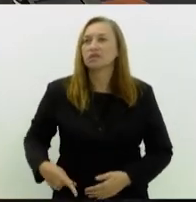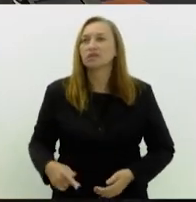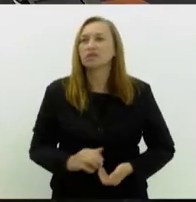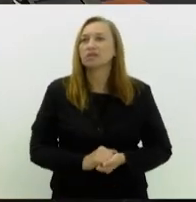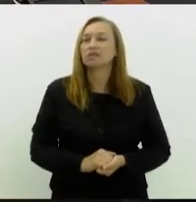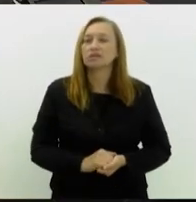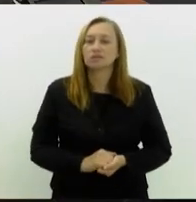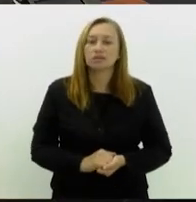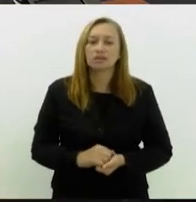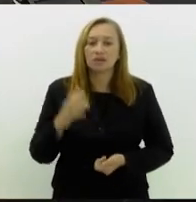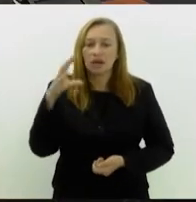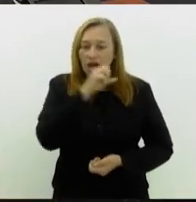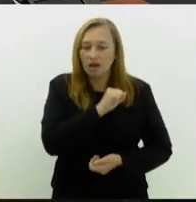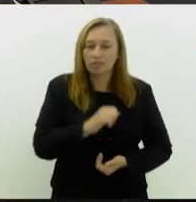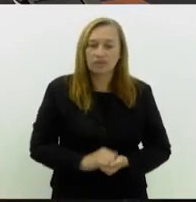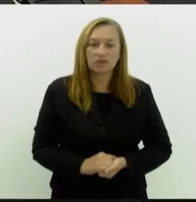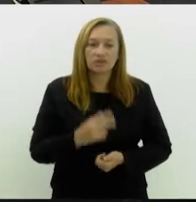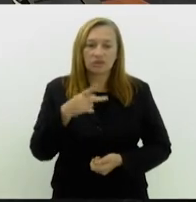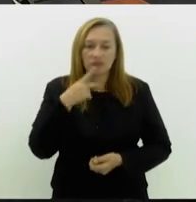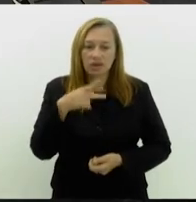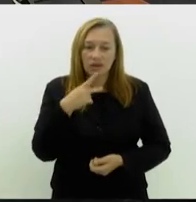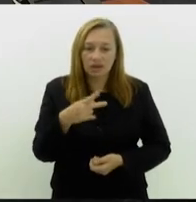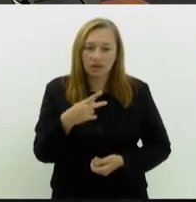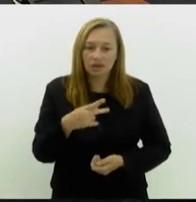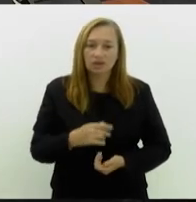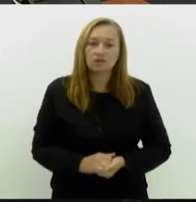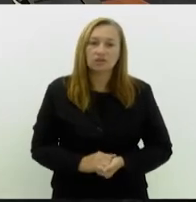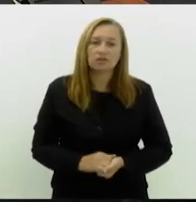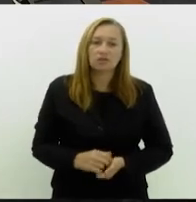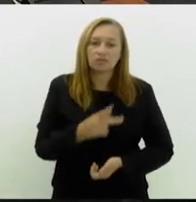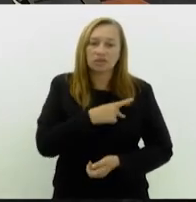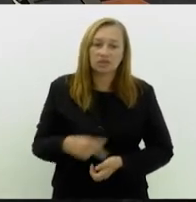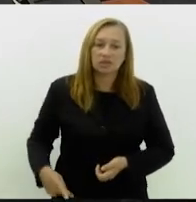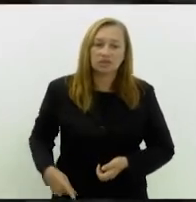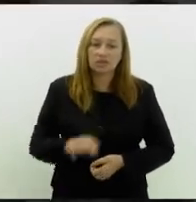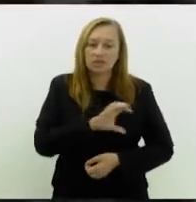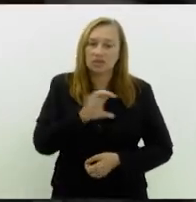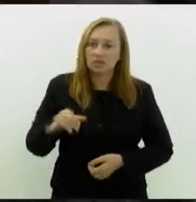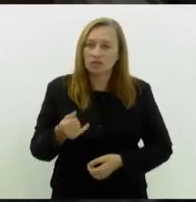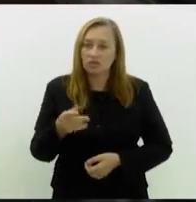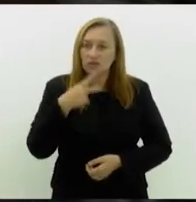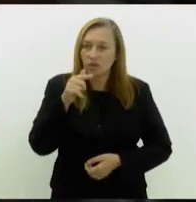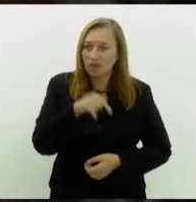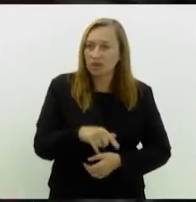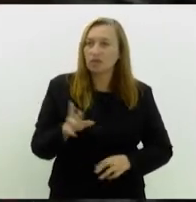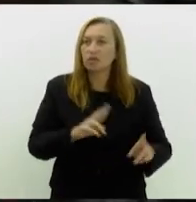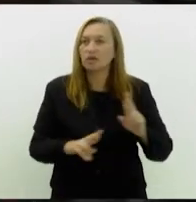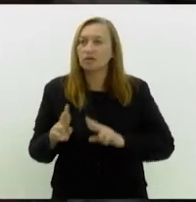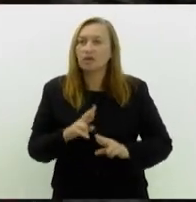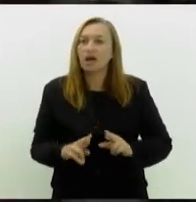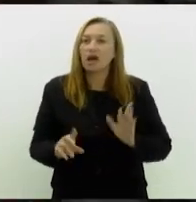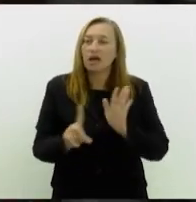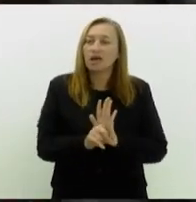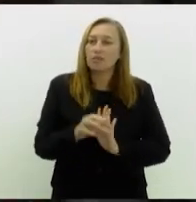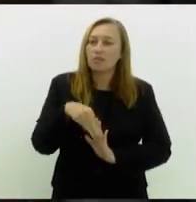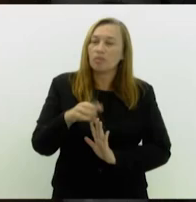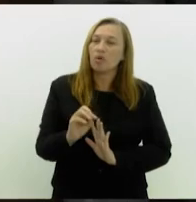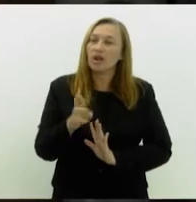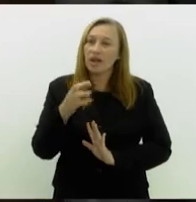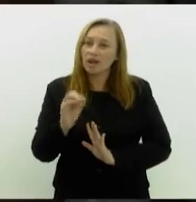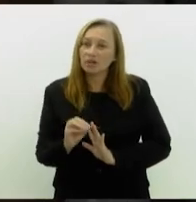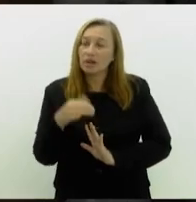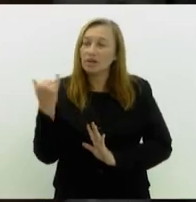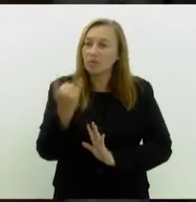deputada Renata rapidamente comentar o que o presidente da ccj trouxe aqui com relação à lei Moreno é super